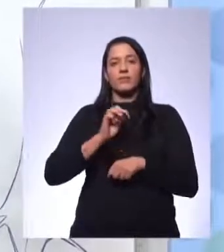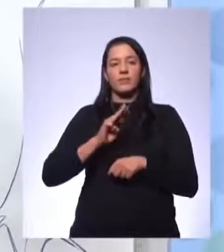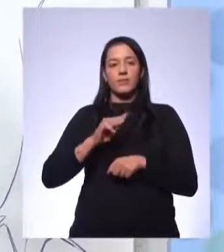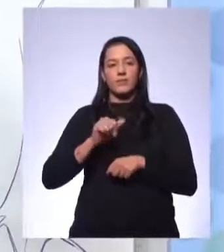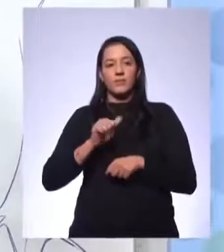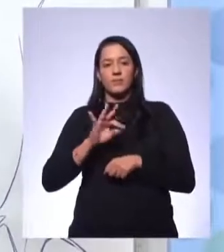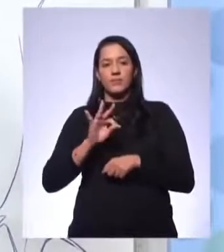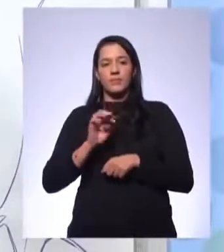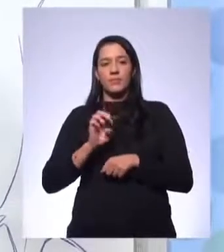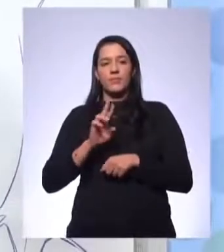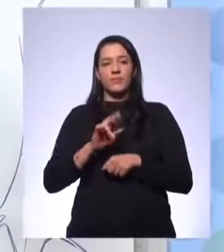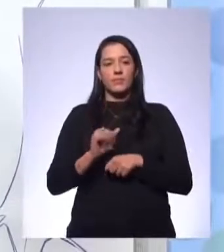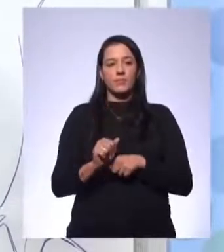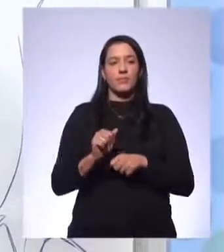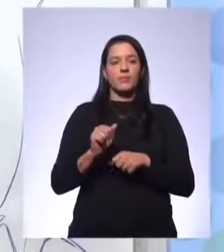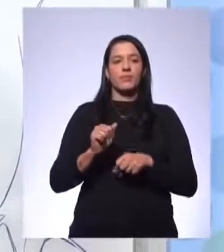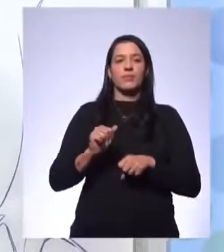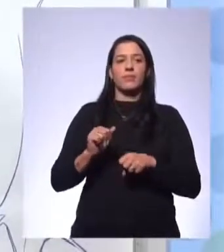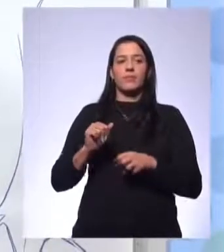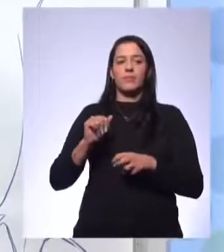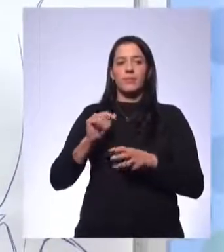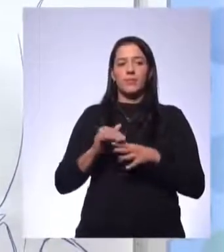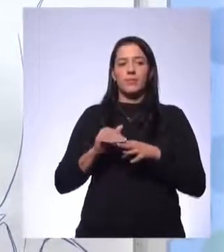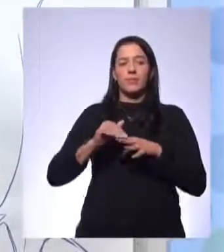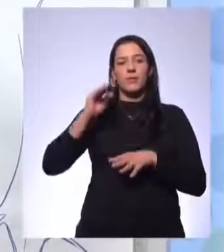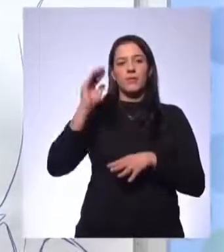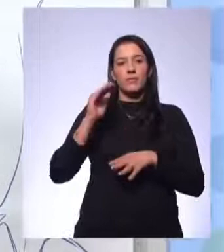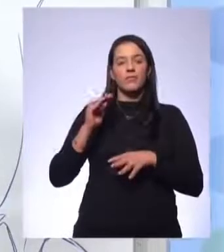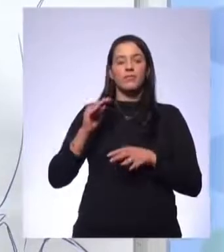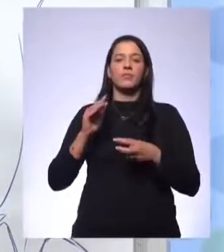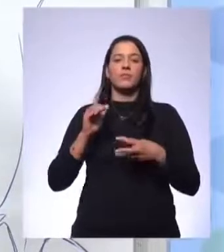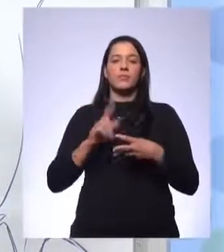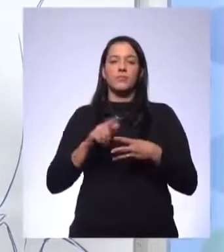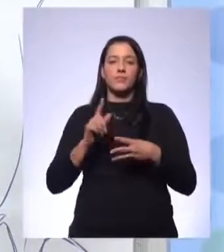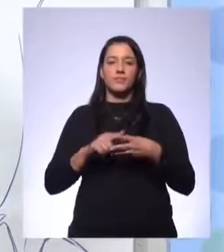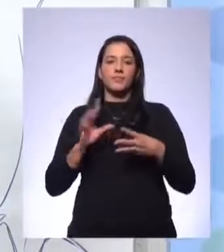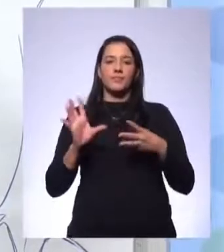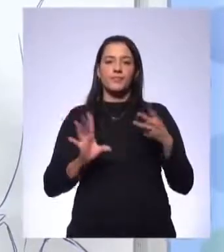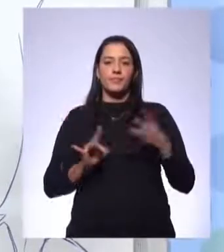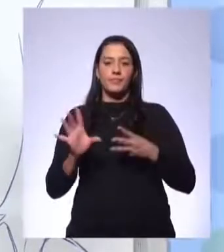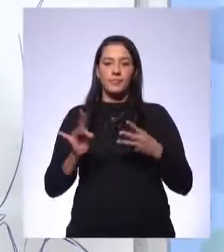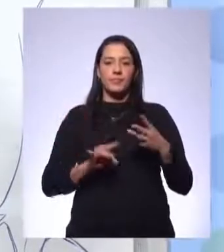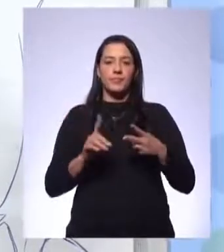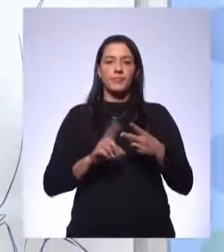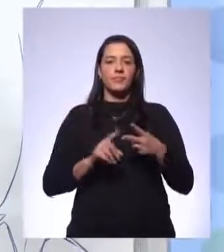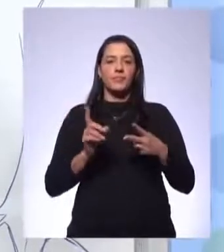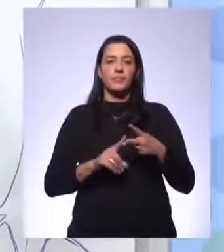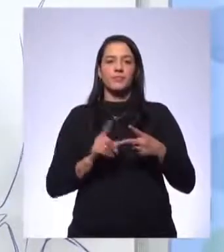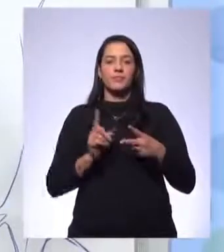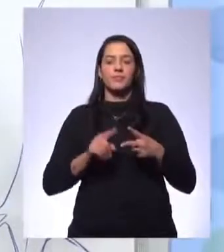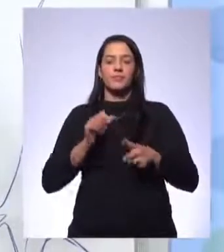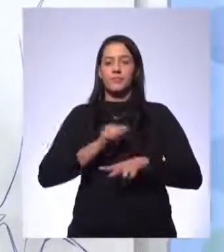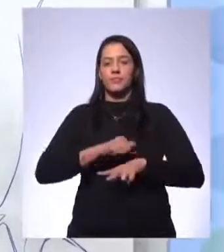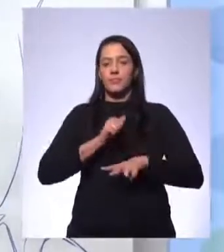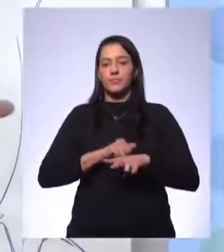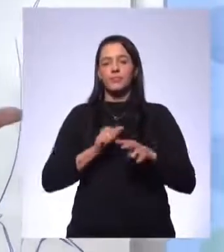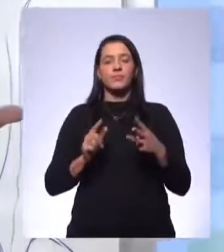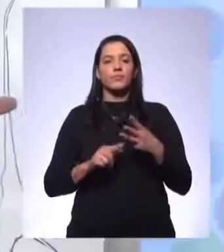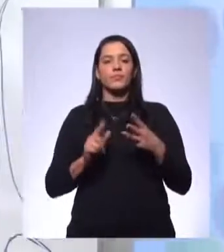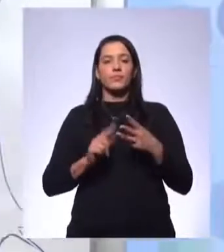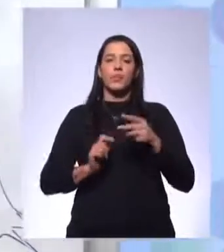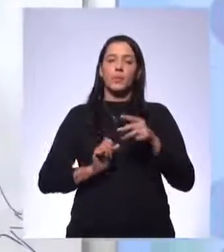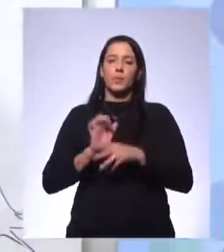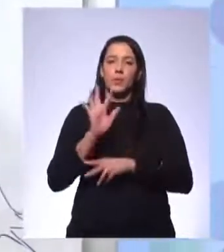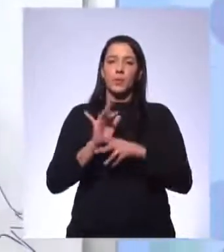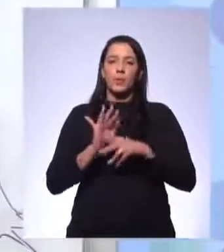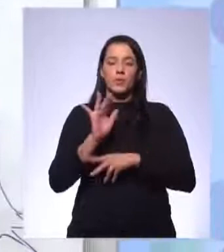líquido e gasoso, e acima do gasoso, se aumentar muito a temperatura e a energia, você vai para o plasma. E se você baixar muito a